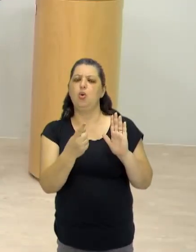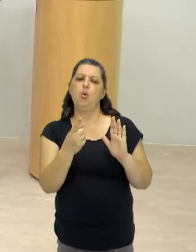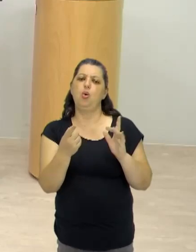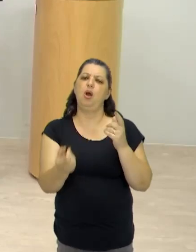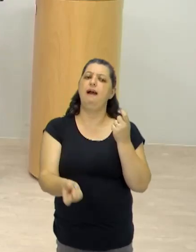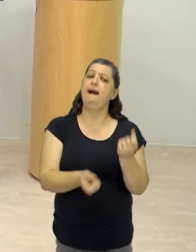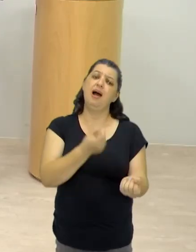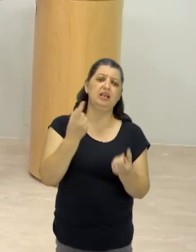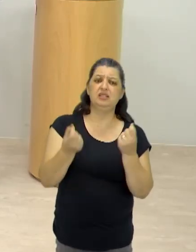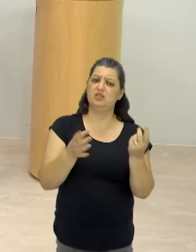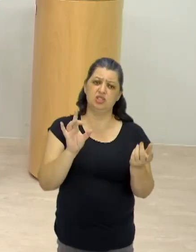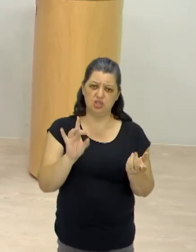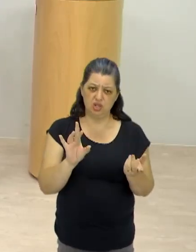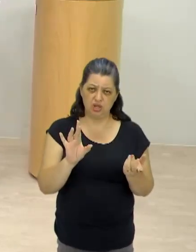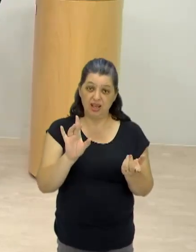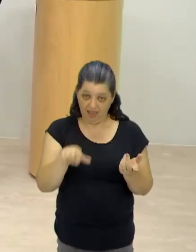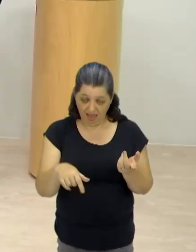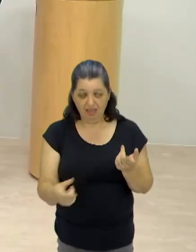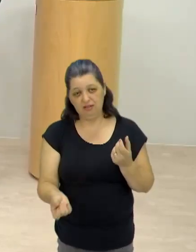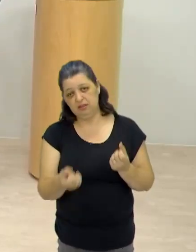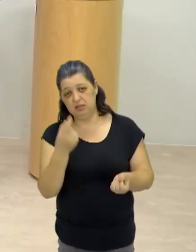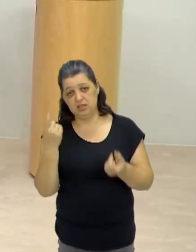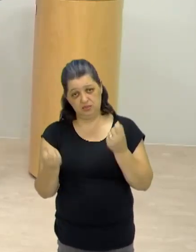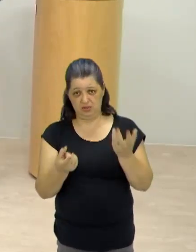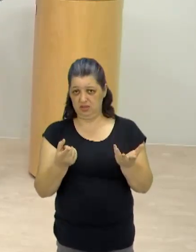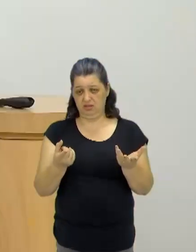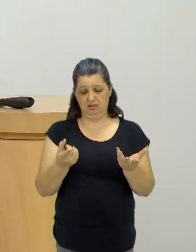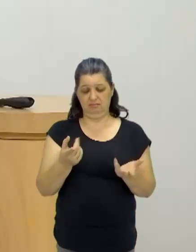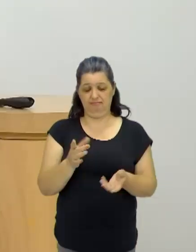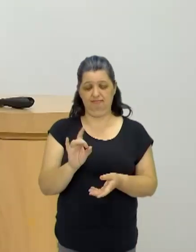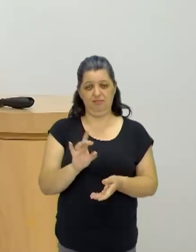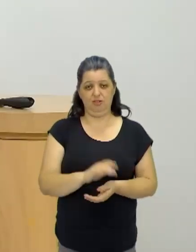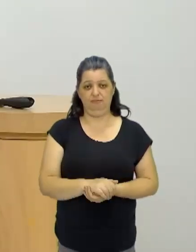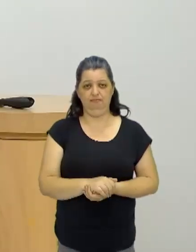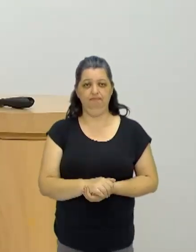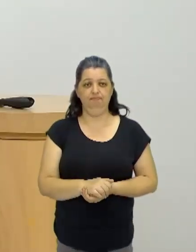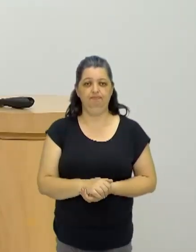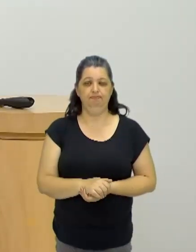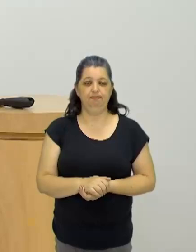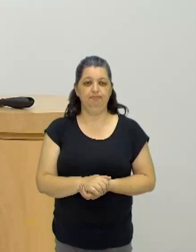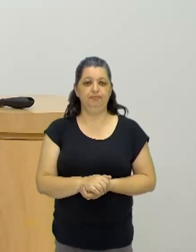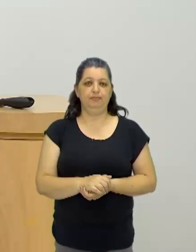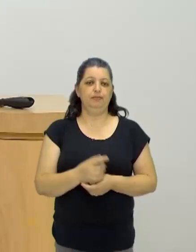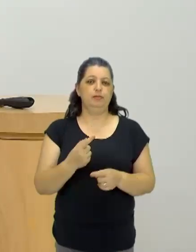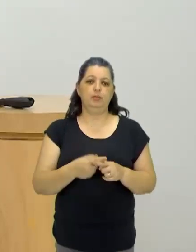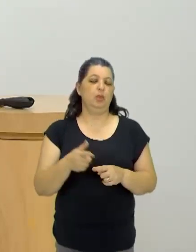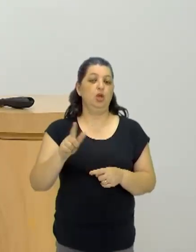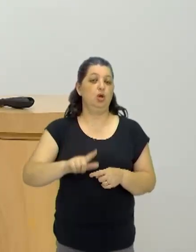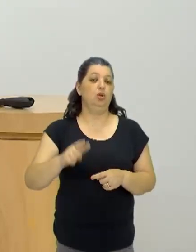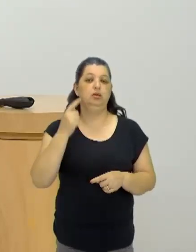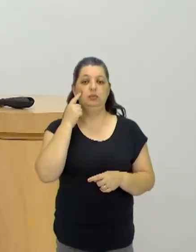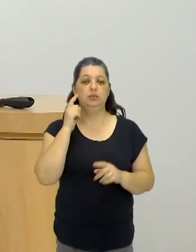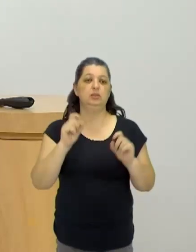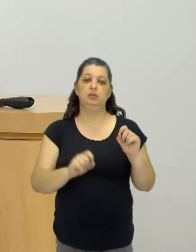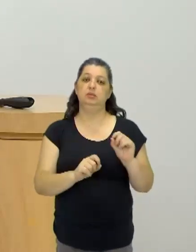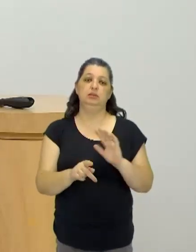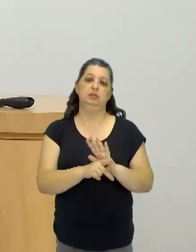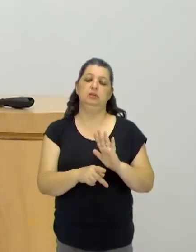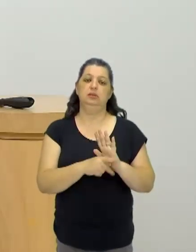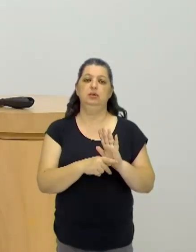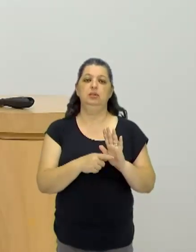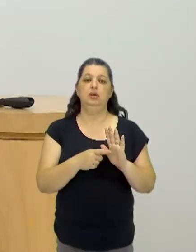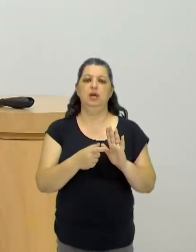ter escravo? É exceção, né? Exceção das exceções. Claro que a gente não pode ser anacrônico e olhar